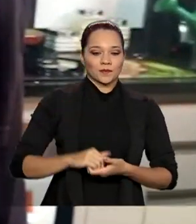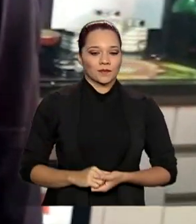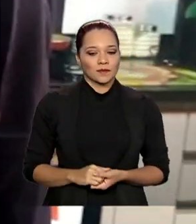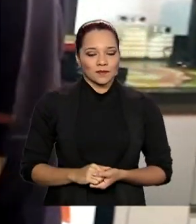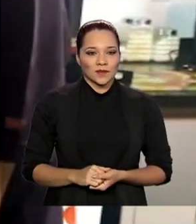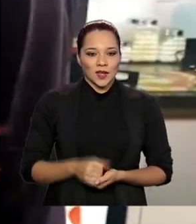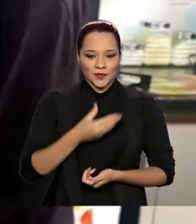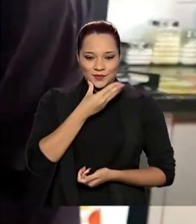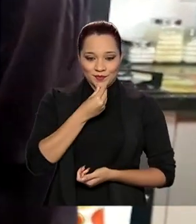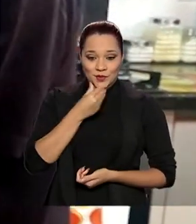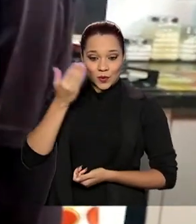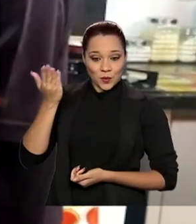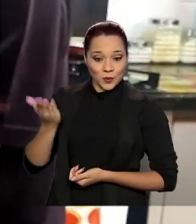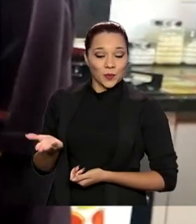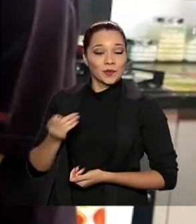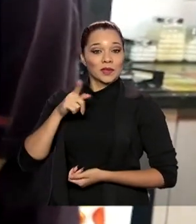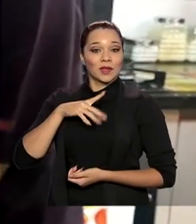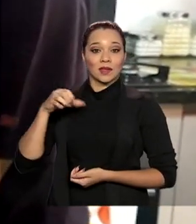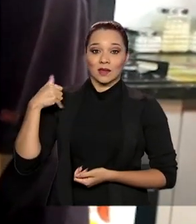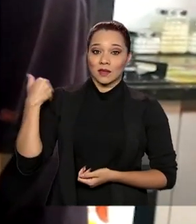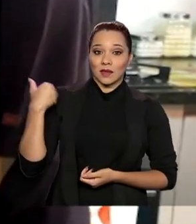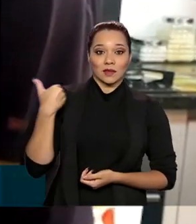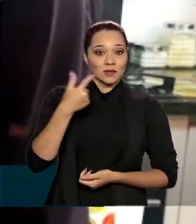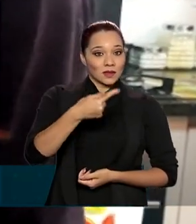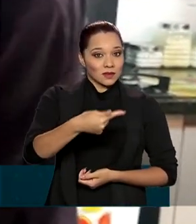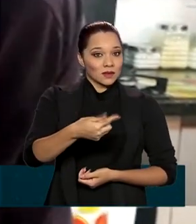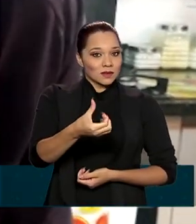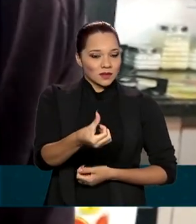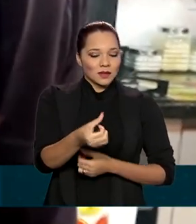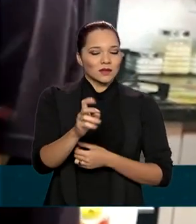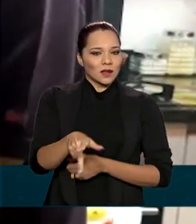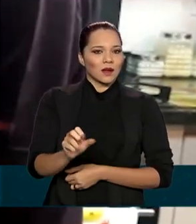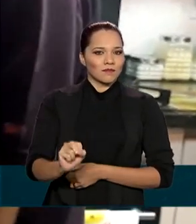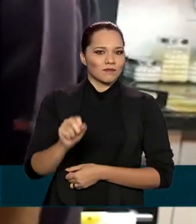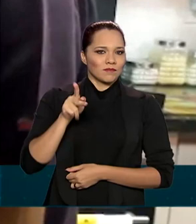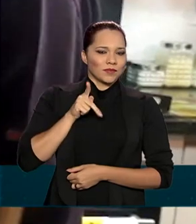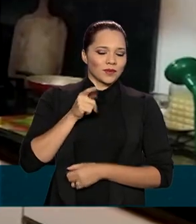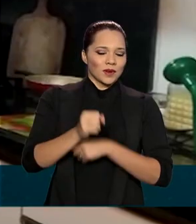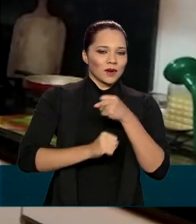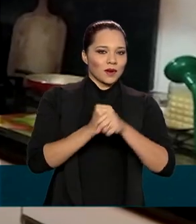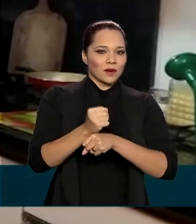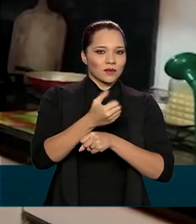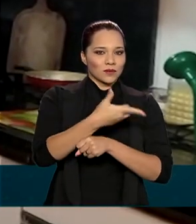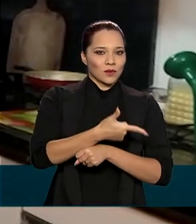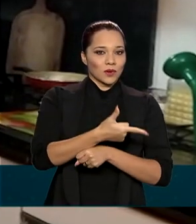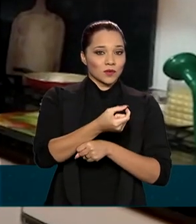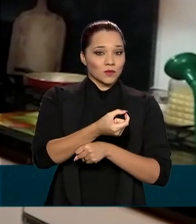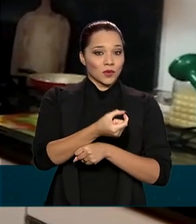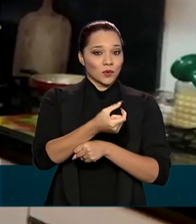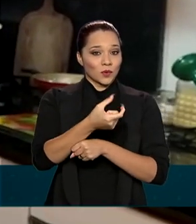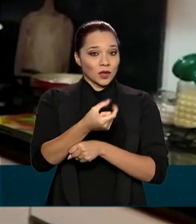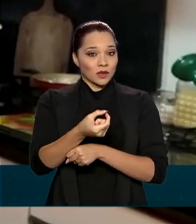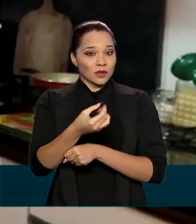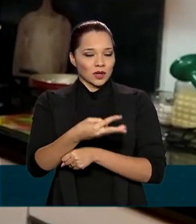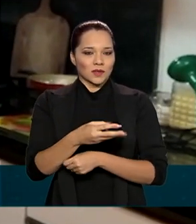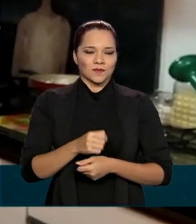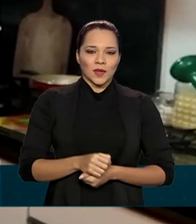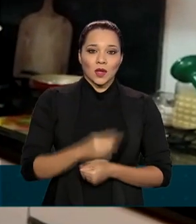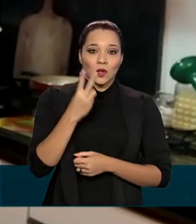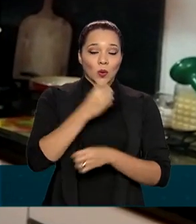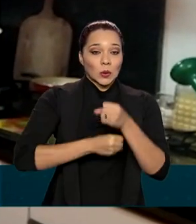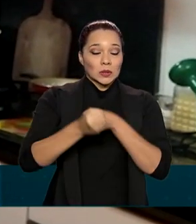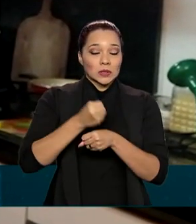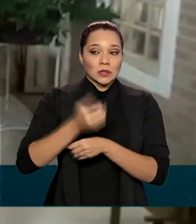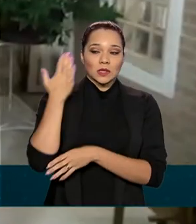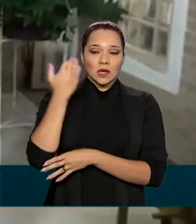Seu Ideumont tem 76 anos e é aposentado desde 2003. Há dois anos, esqueceu de fazer